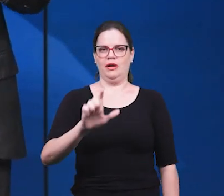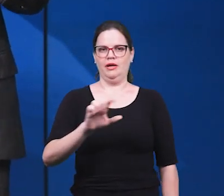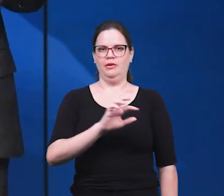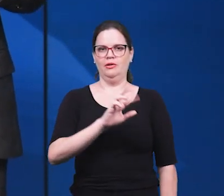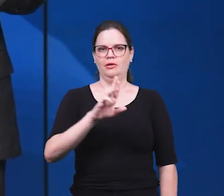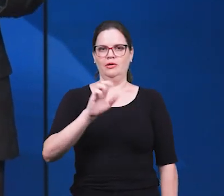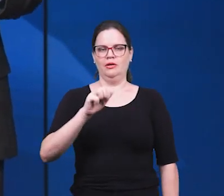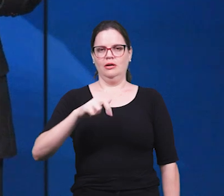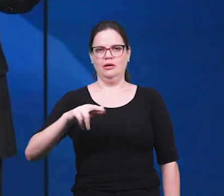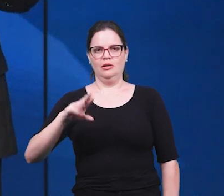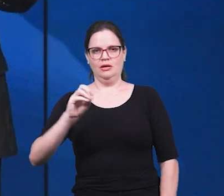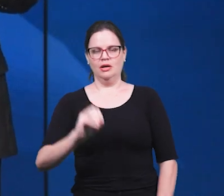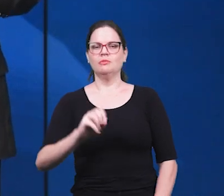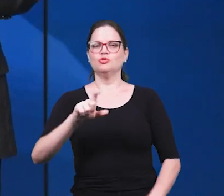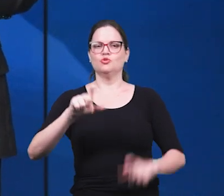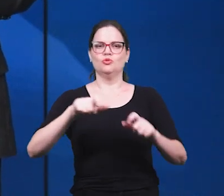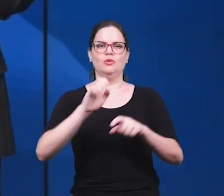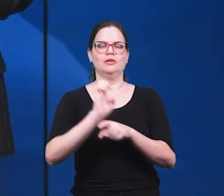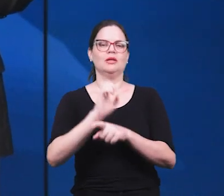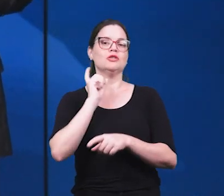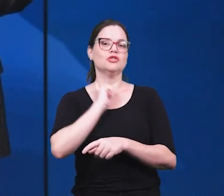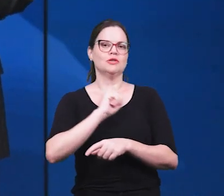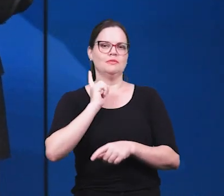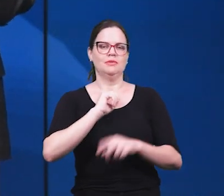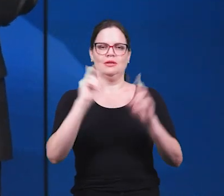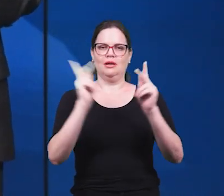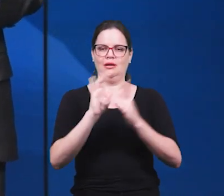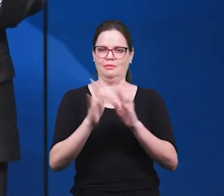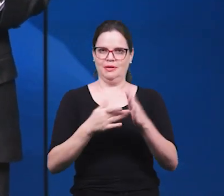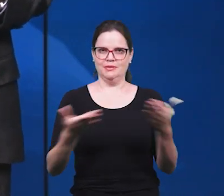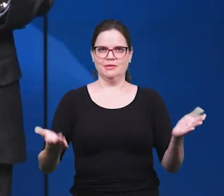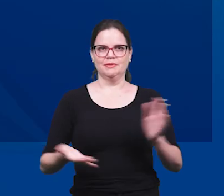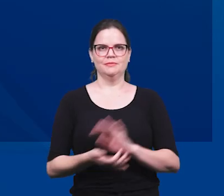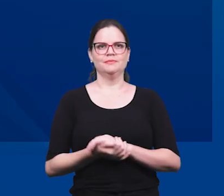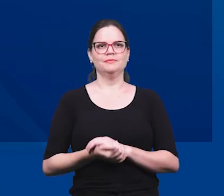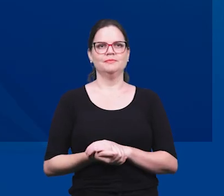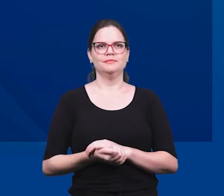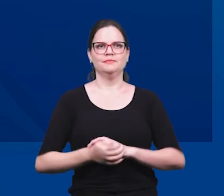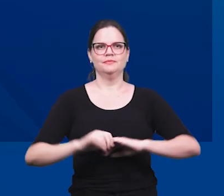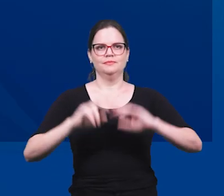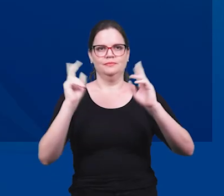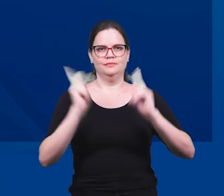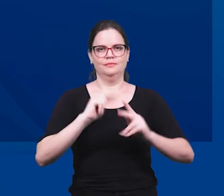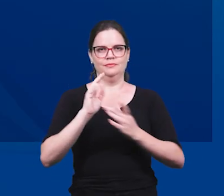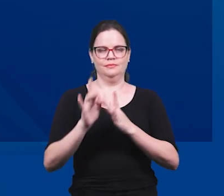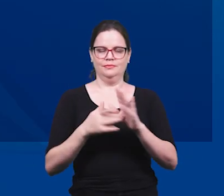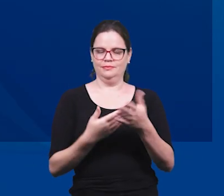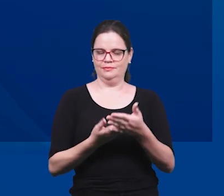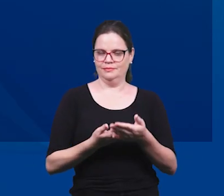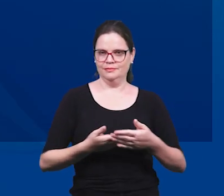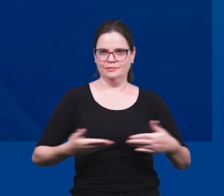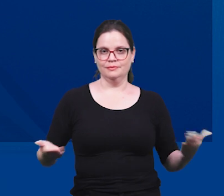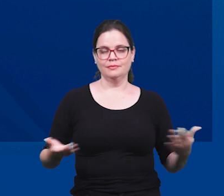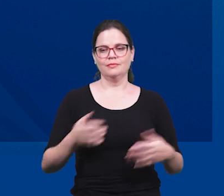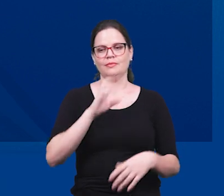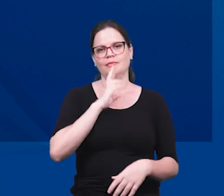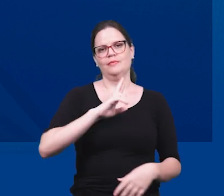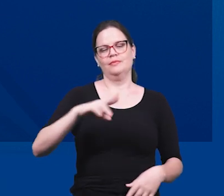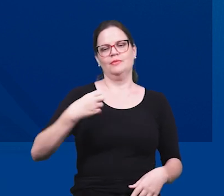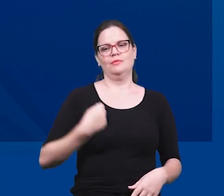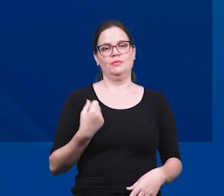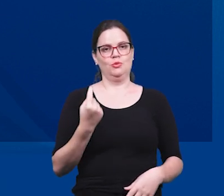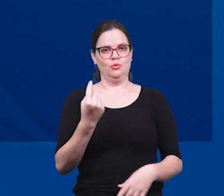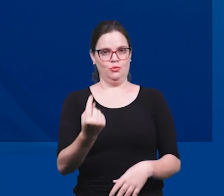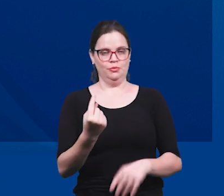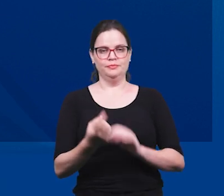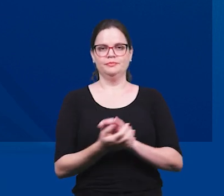João Monlevade, no estado de Minas Gerais. Rafael, a paz do Senhor, companheiro. A paz do Senhor Jesus, irmãos. Em resposta à